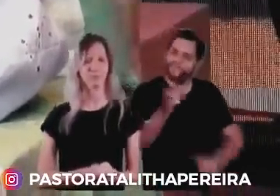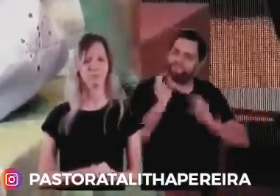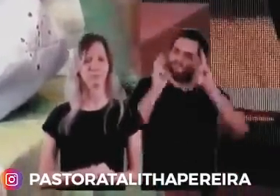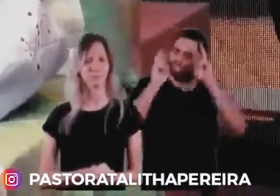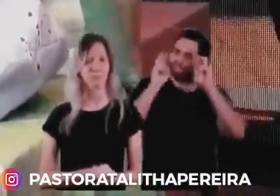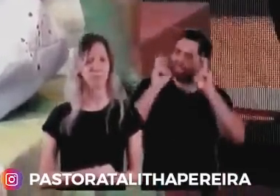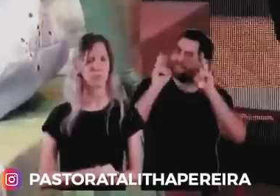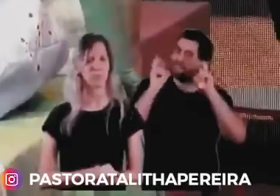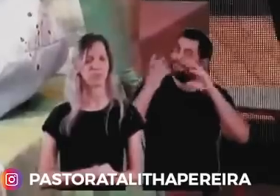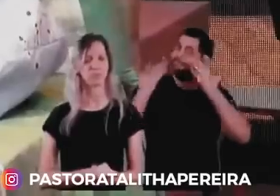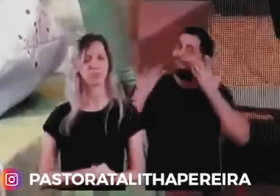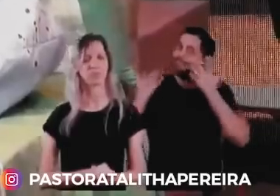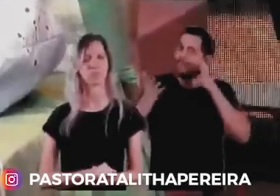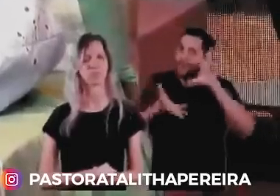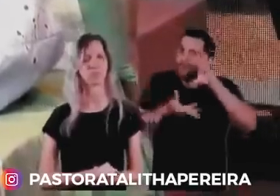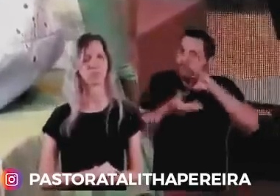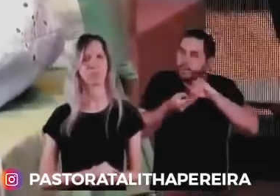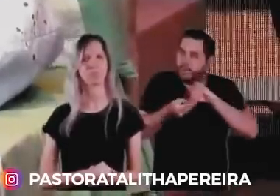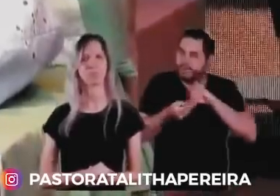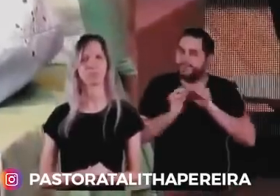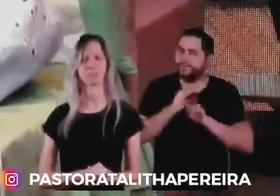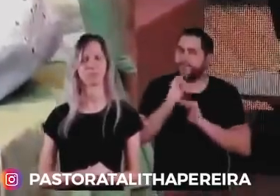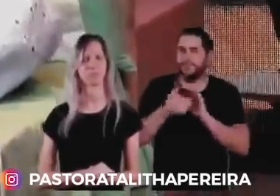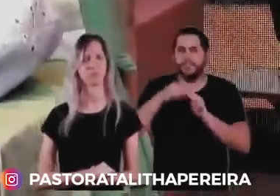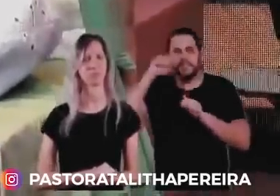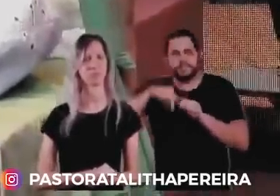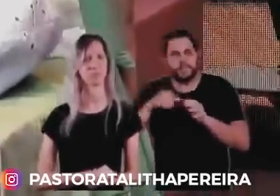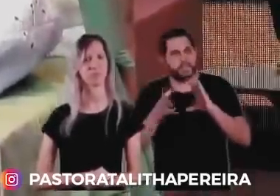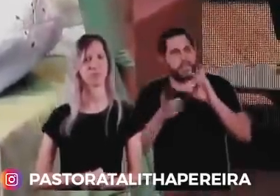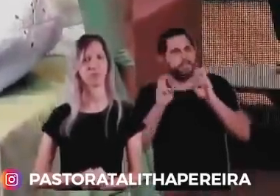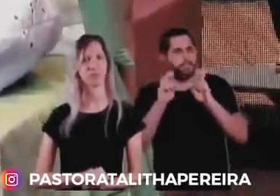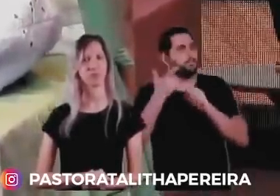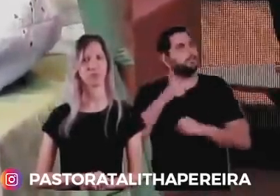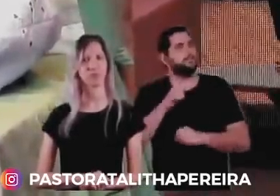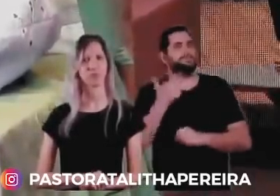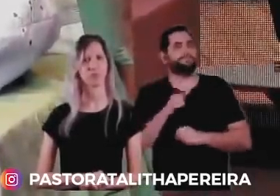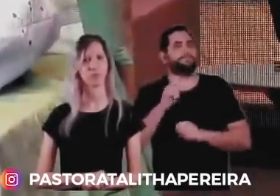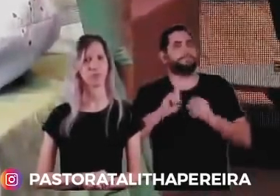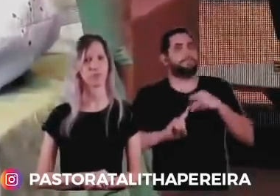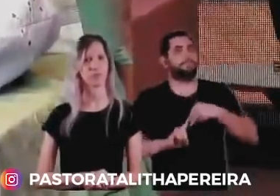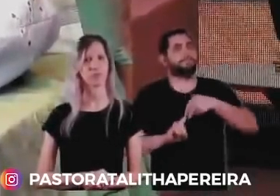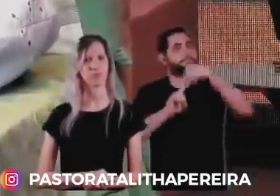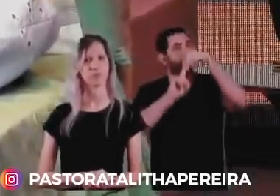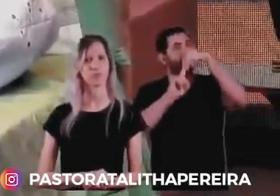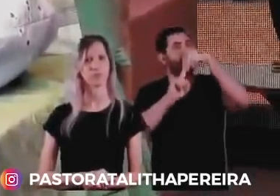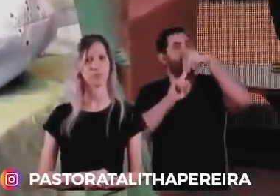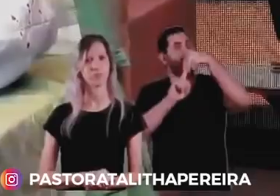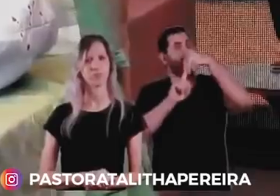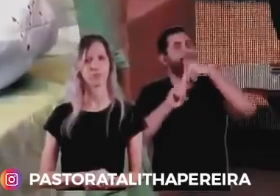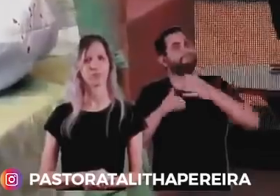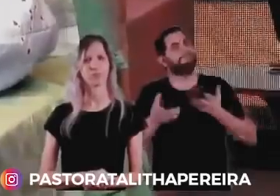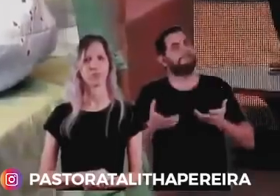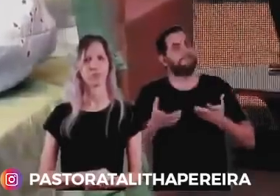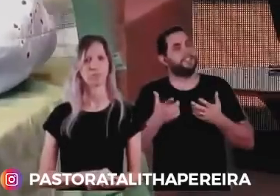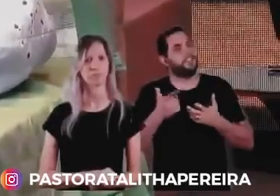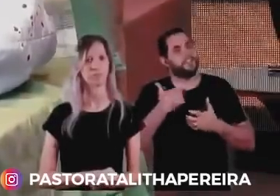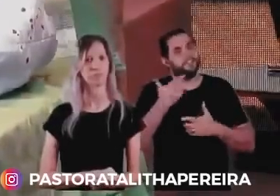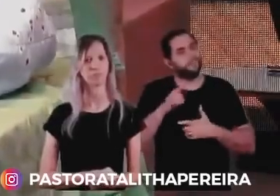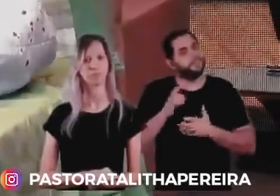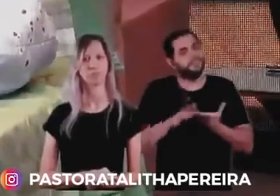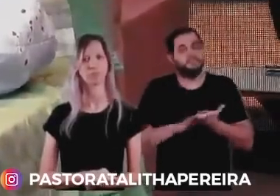assunto. Que, resumindo tudo, se esse assunto não tiver enquadrado como primordial, a coisa não vai